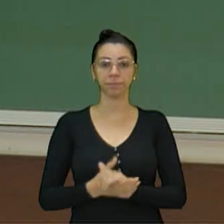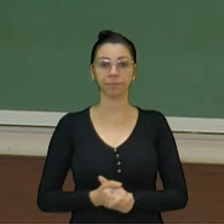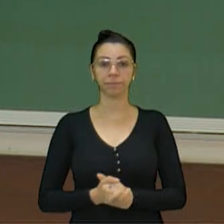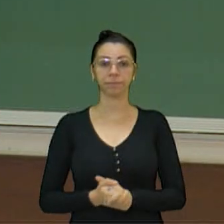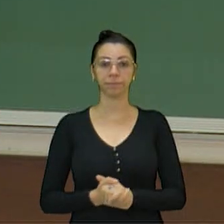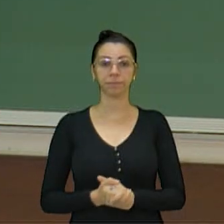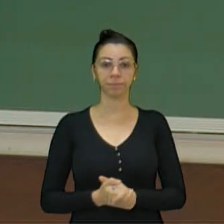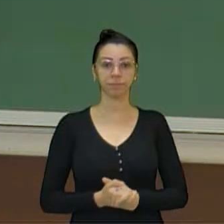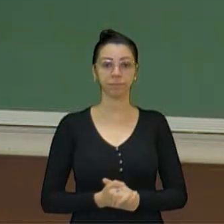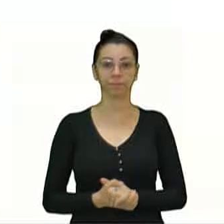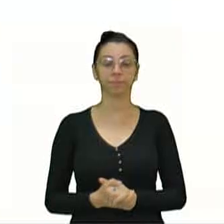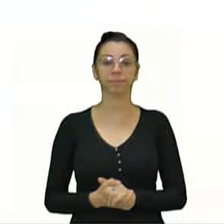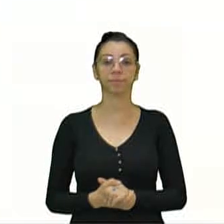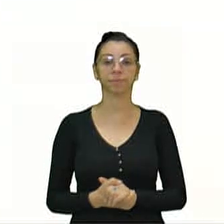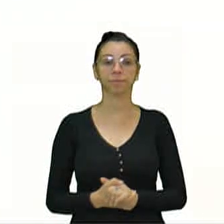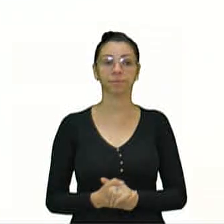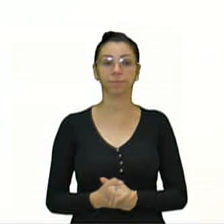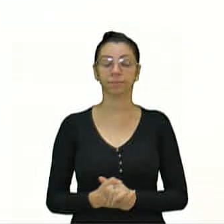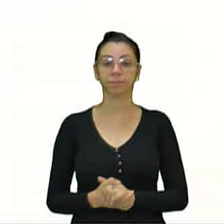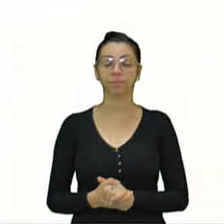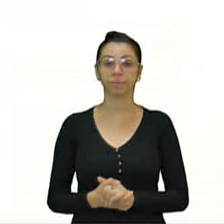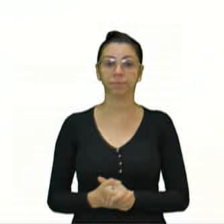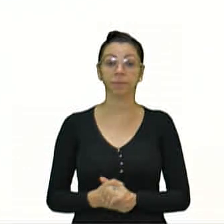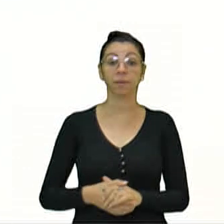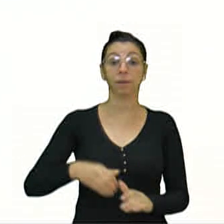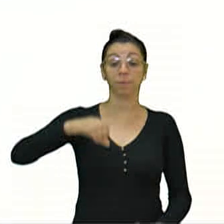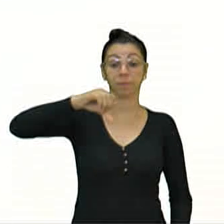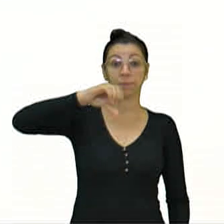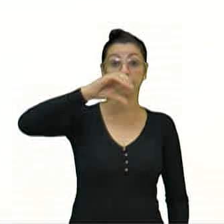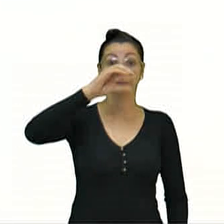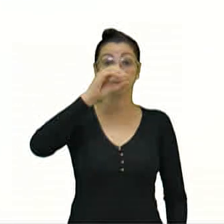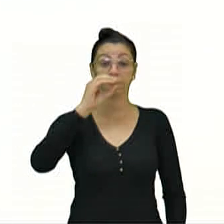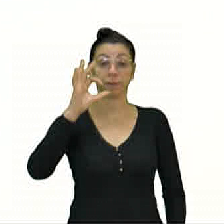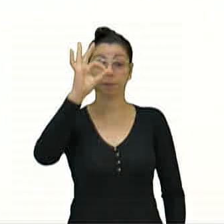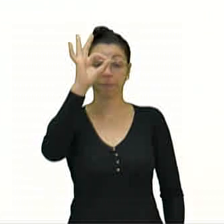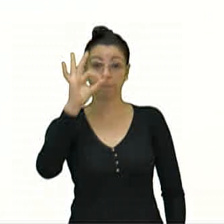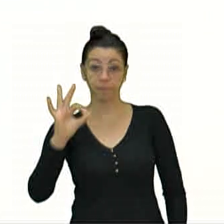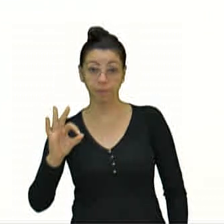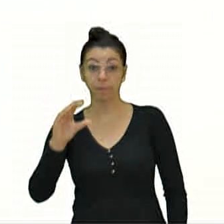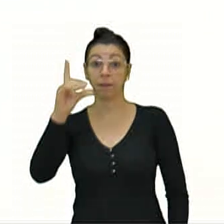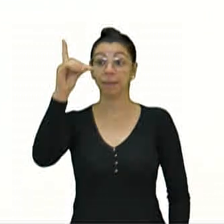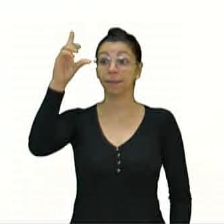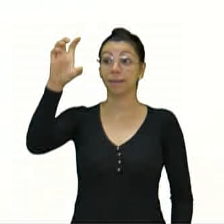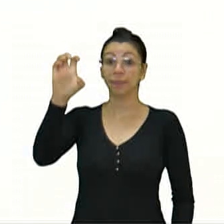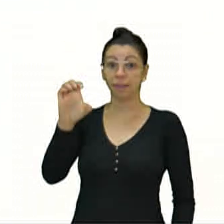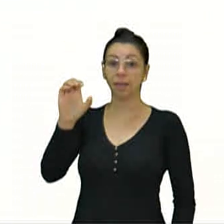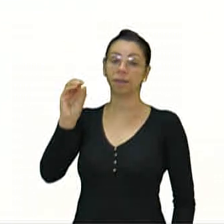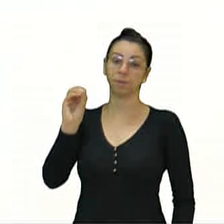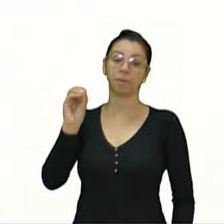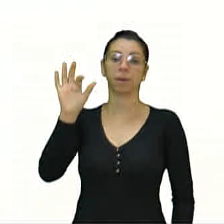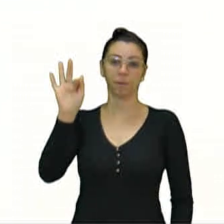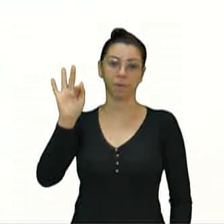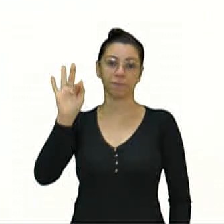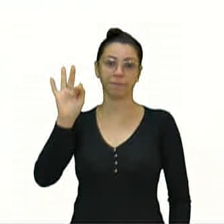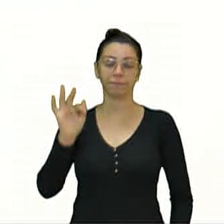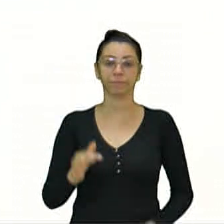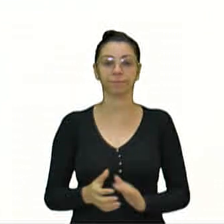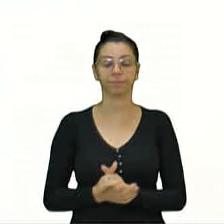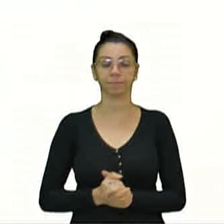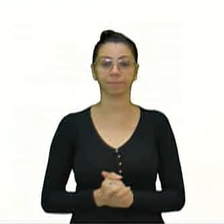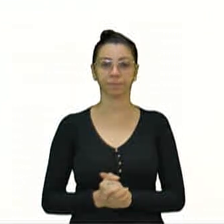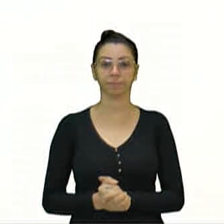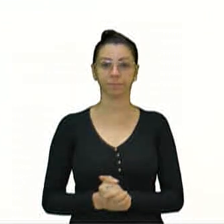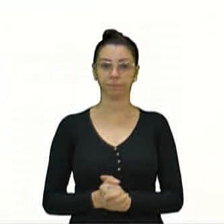90% of consumer, então 90% de consumo, das decisões de consumo.